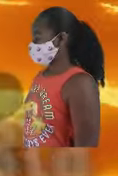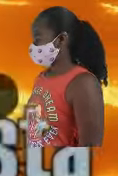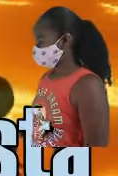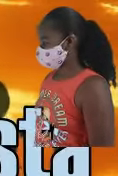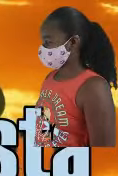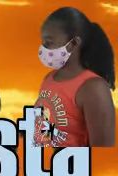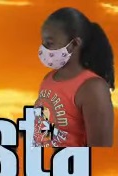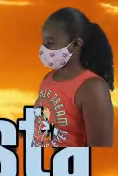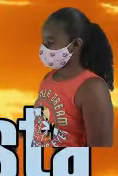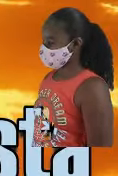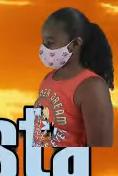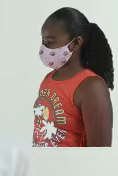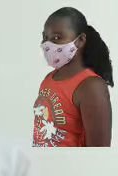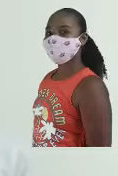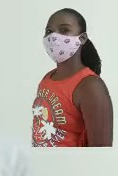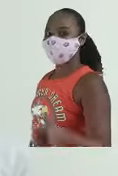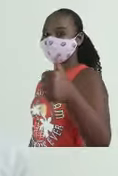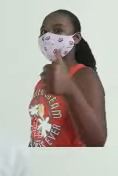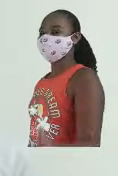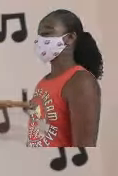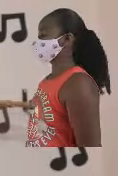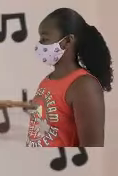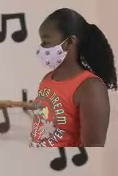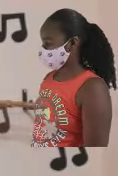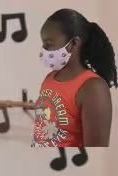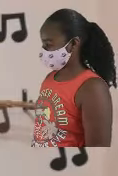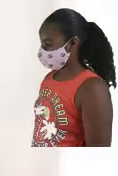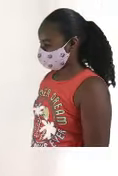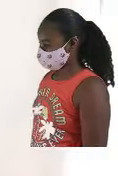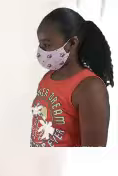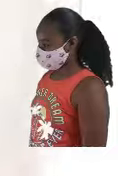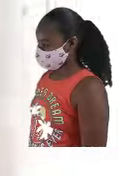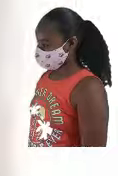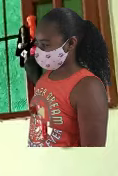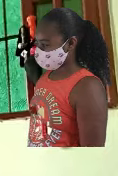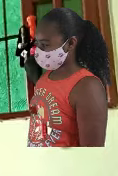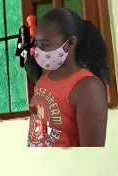Tivemos homenagens ao nosso capoeirista e quanto aprendemos com eles.